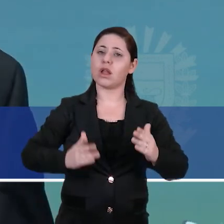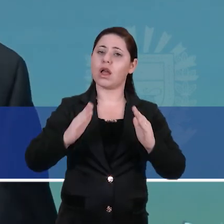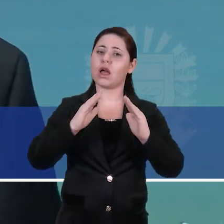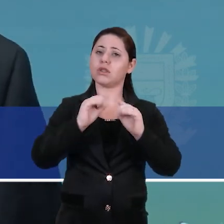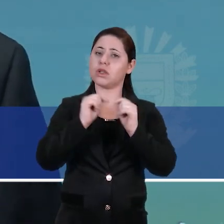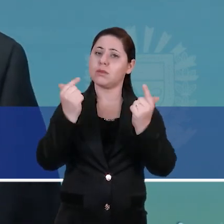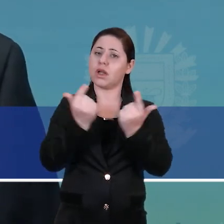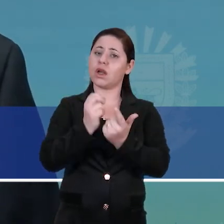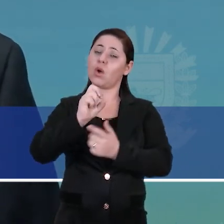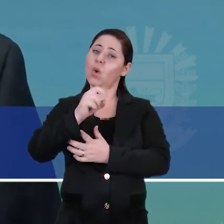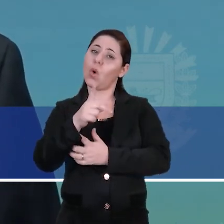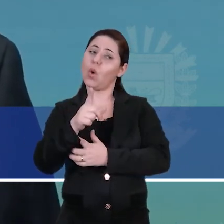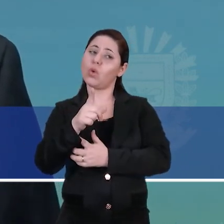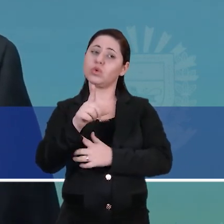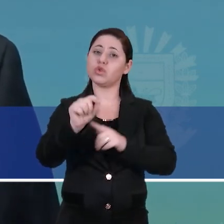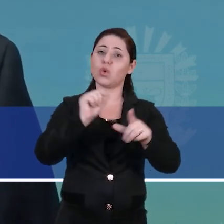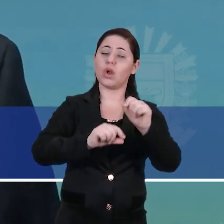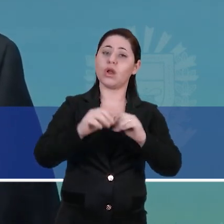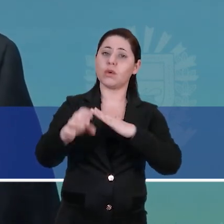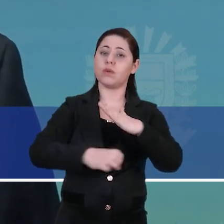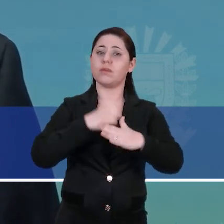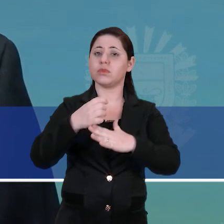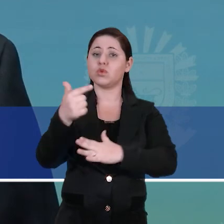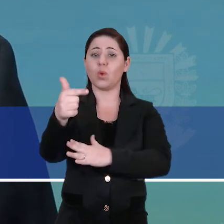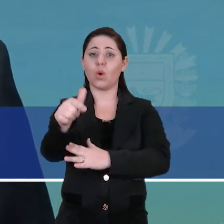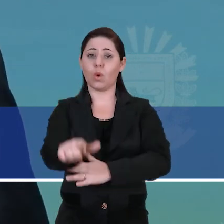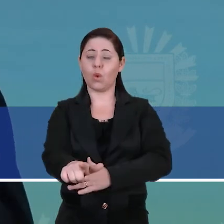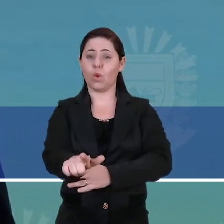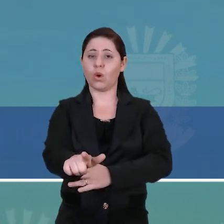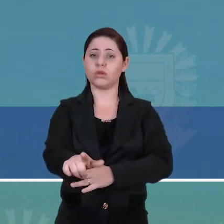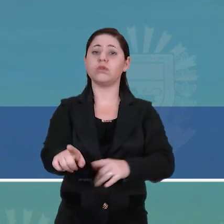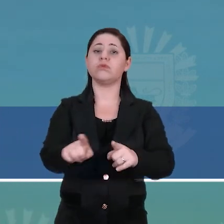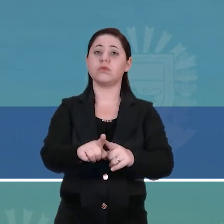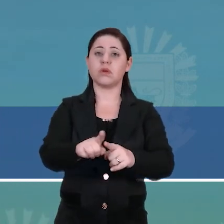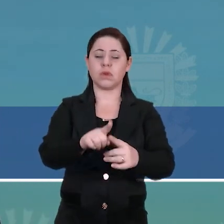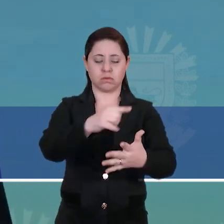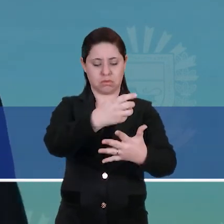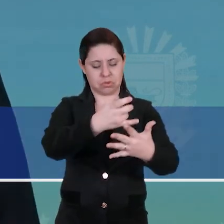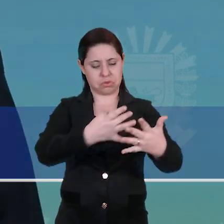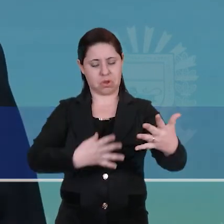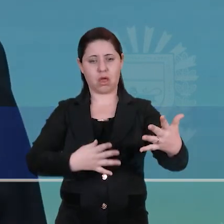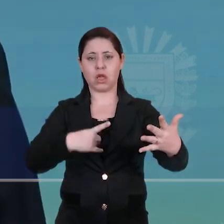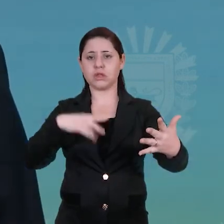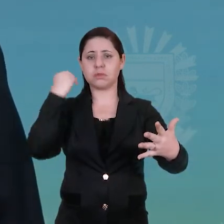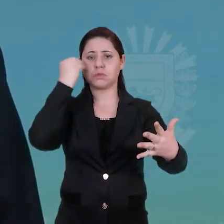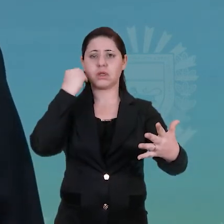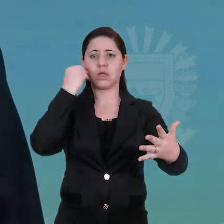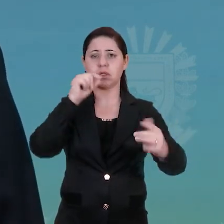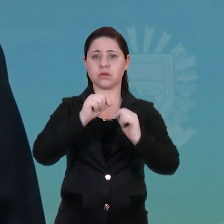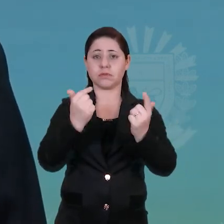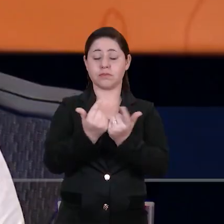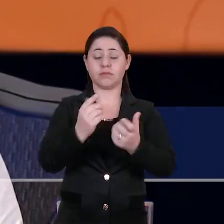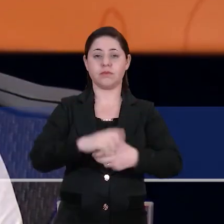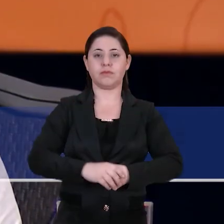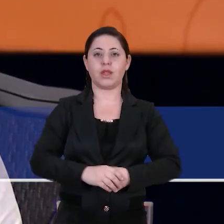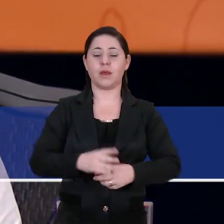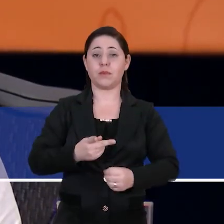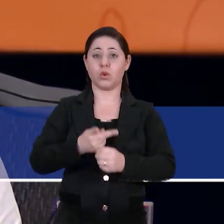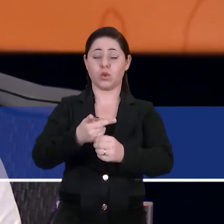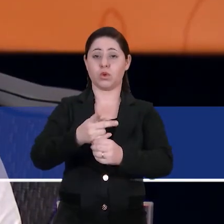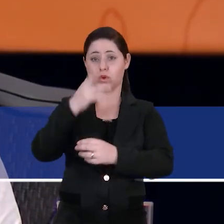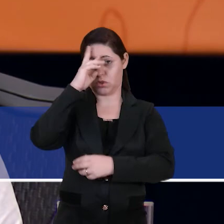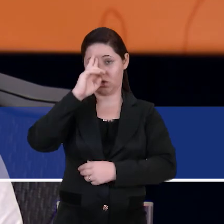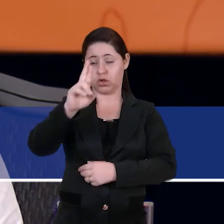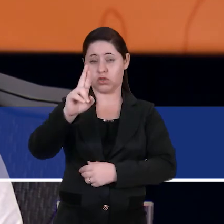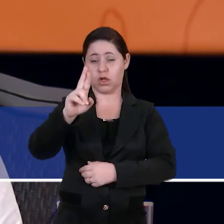podem optar por estar em alguma empresa já contando no currículo essa experiência anterior aqui na casa. A